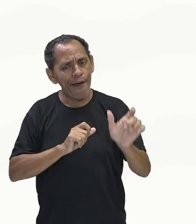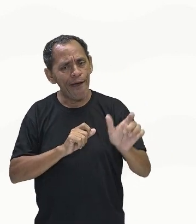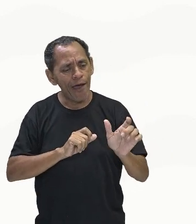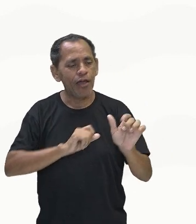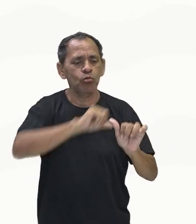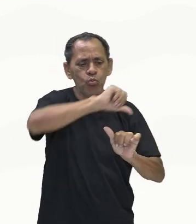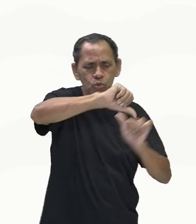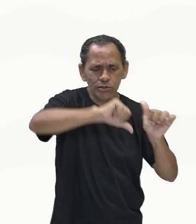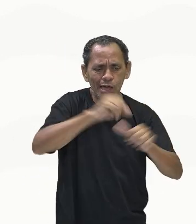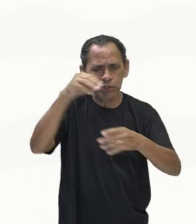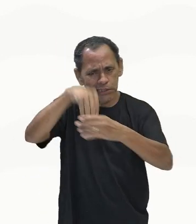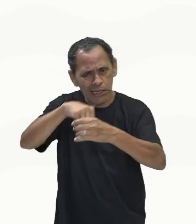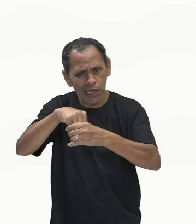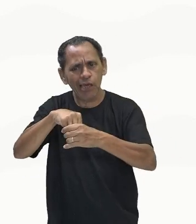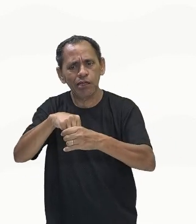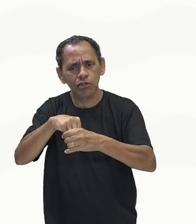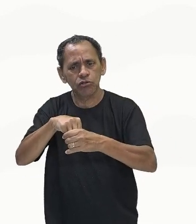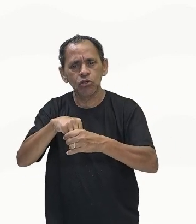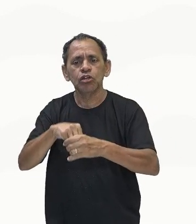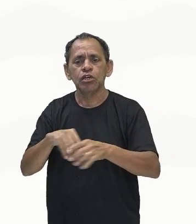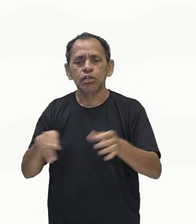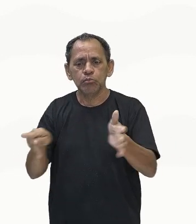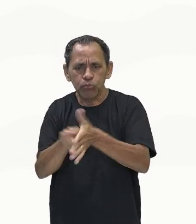Então, imaginem só, né?